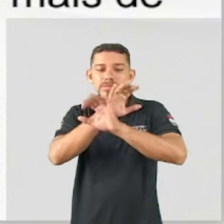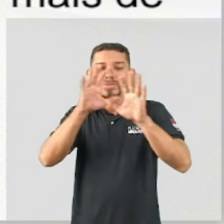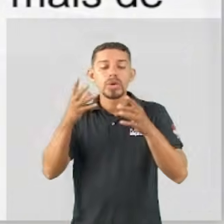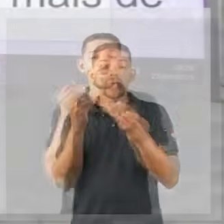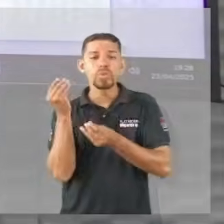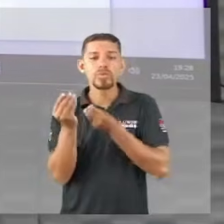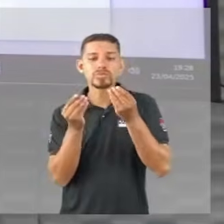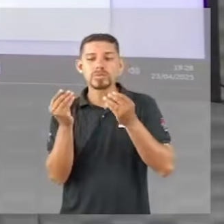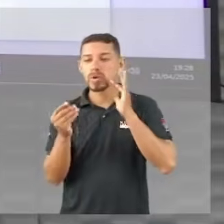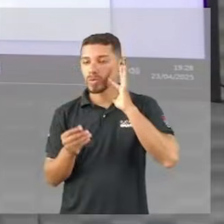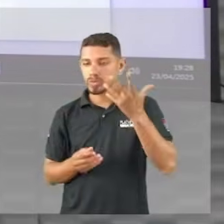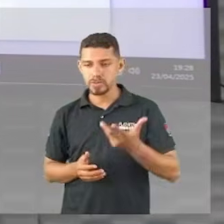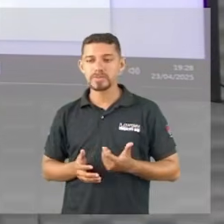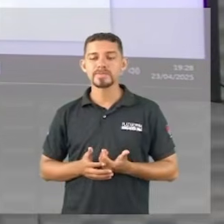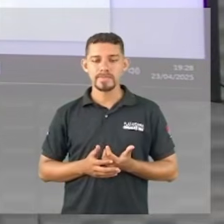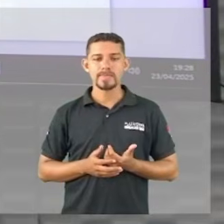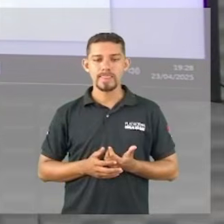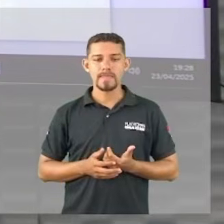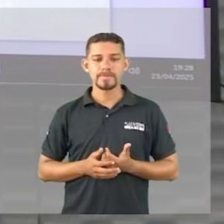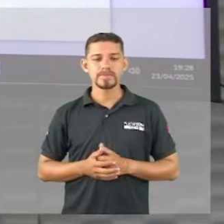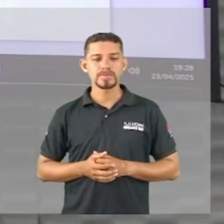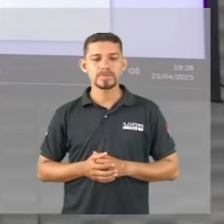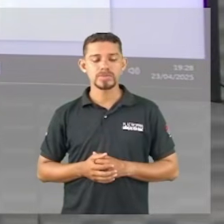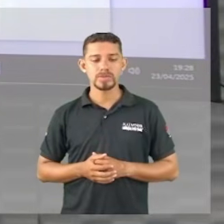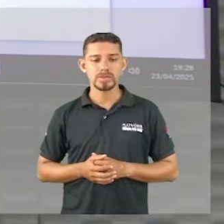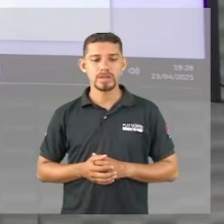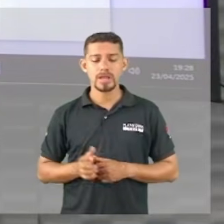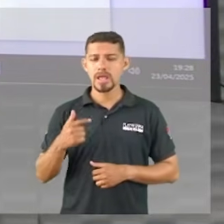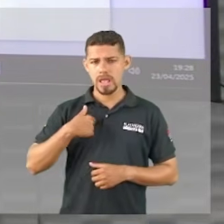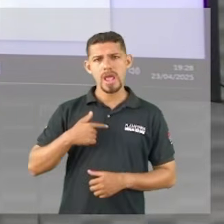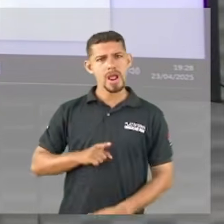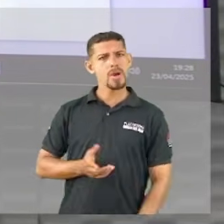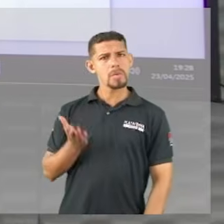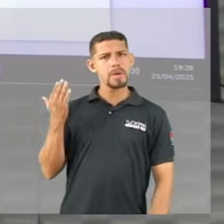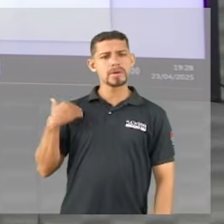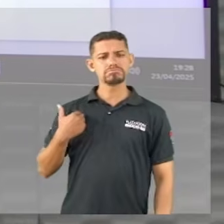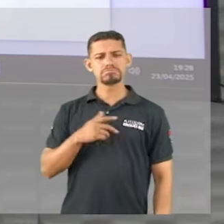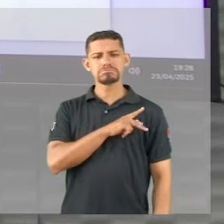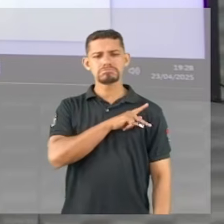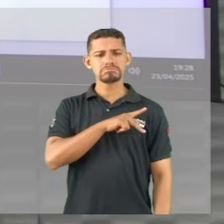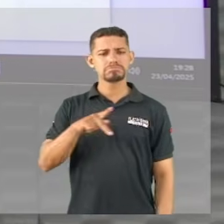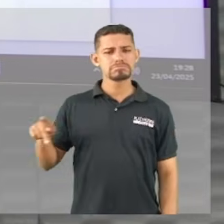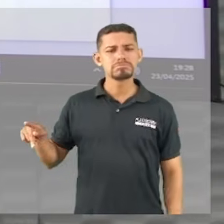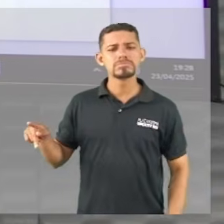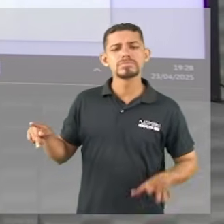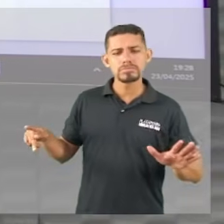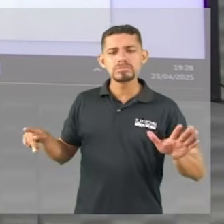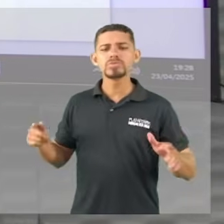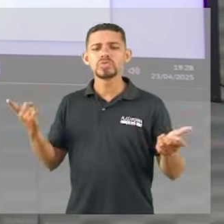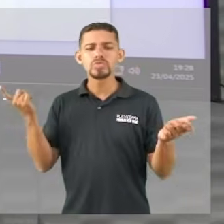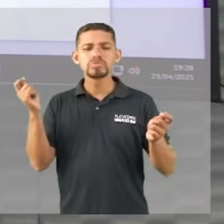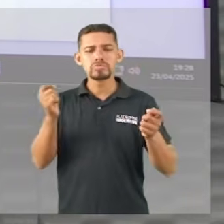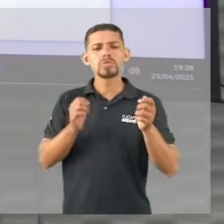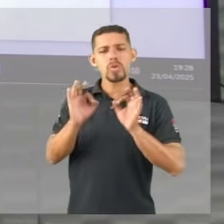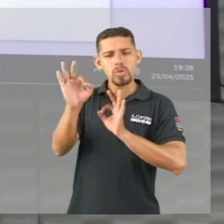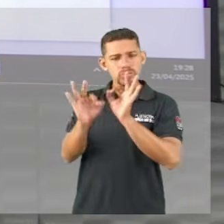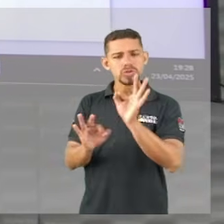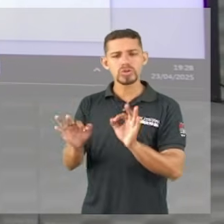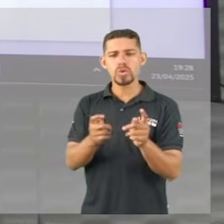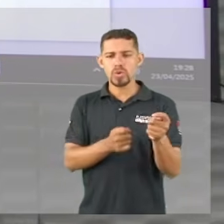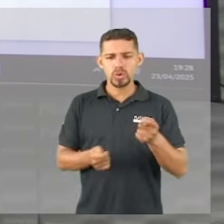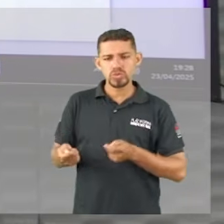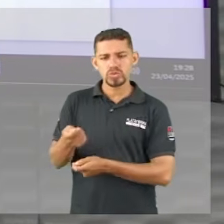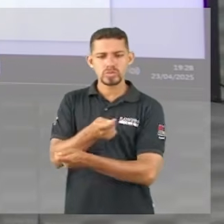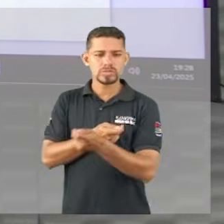que acontece, né? Nesse debate oral. Então a gente tem aqui, eu fui presidente que restaurou nossa economia. Quando a pandemia